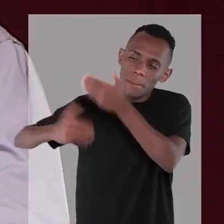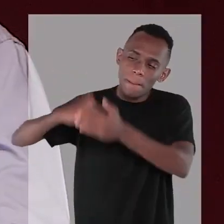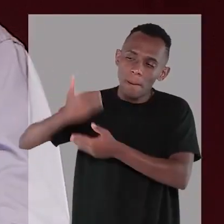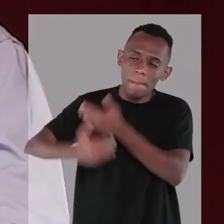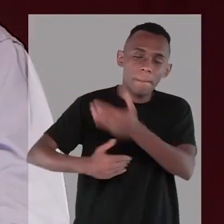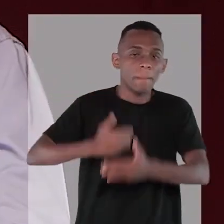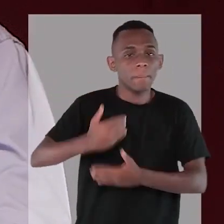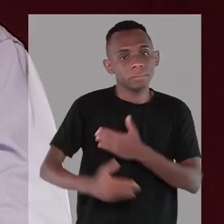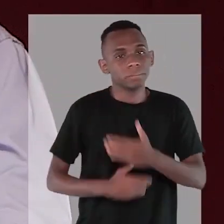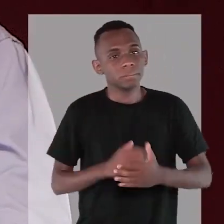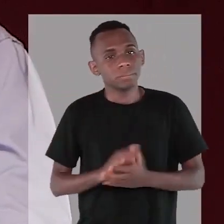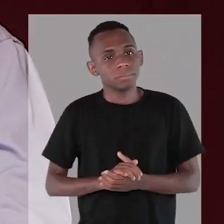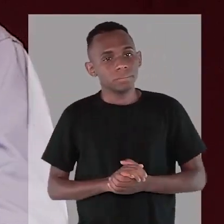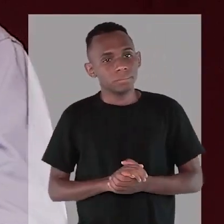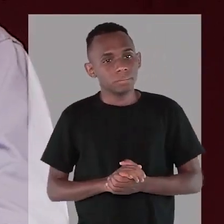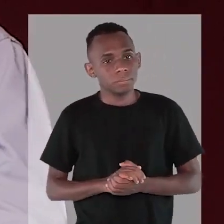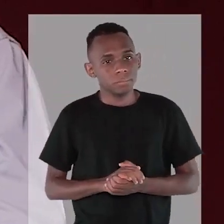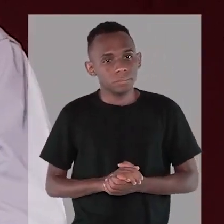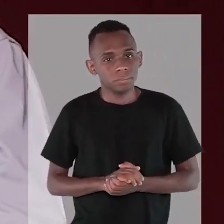isso.